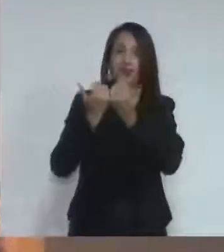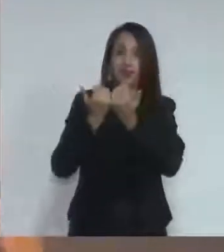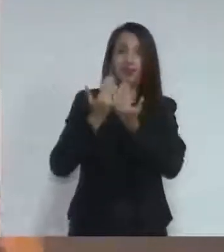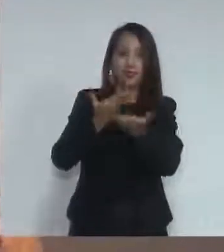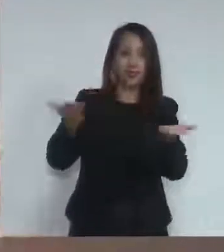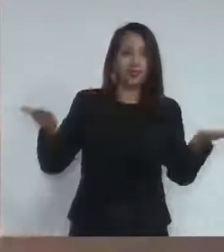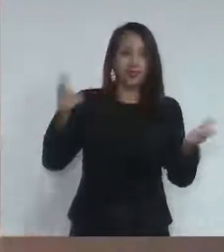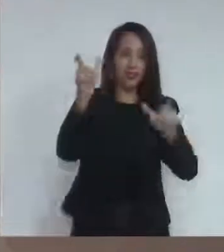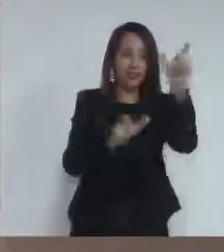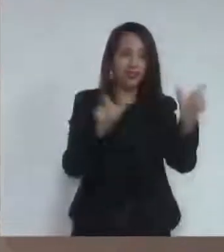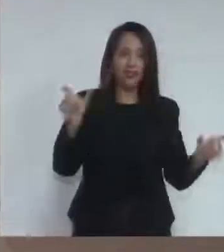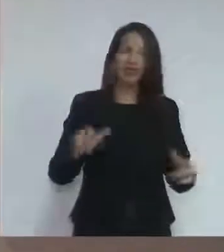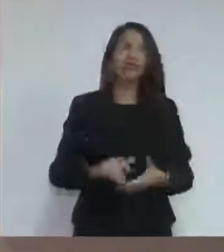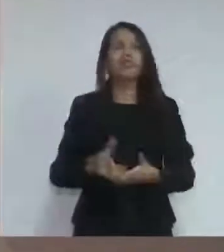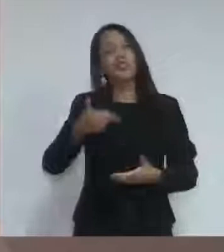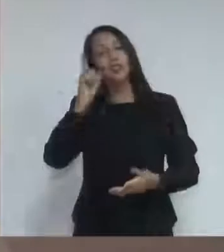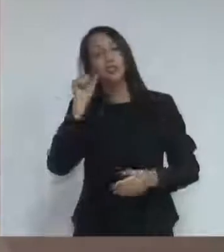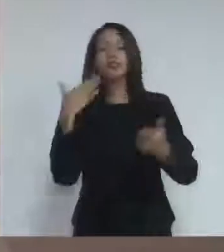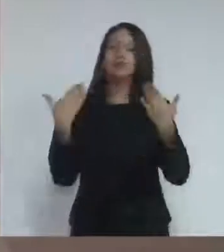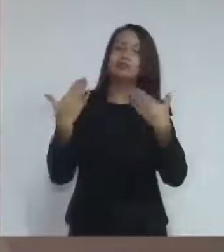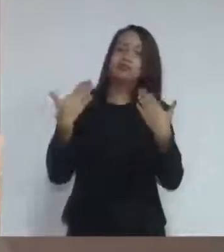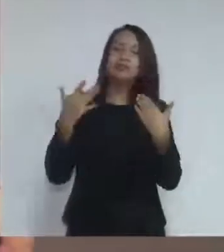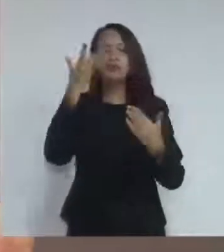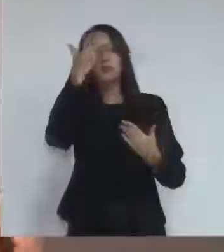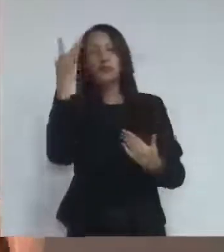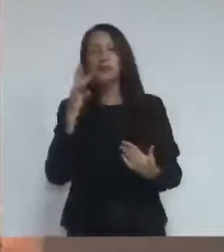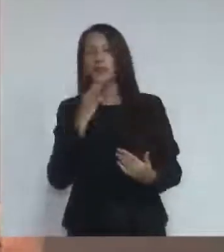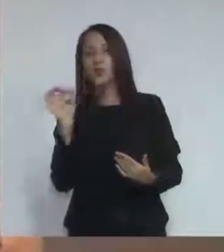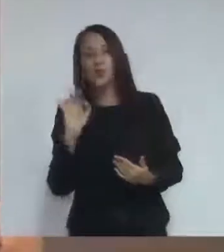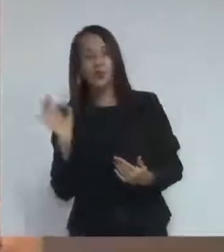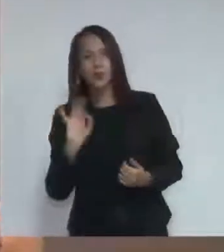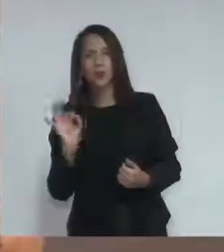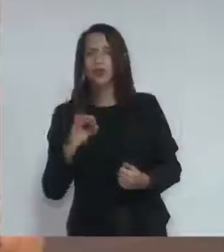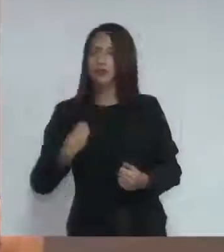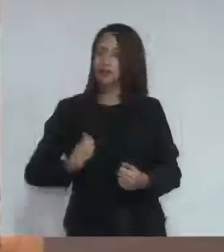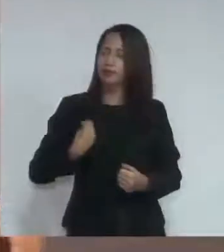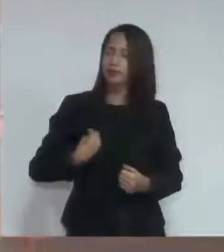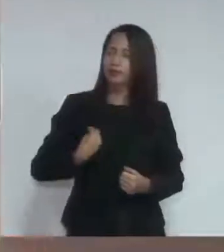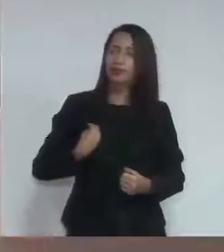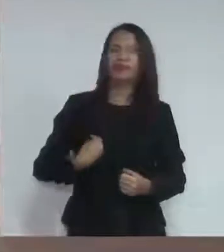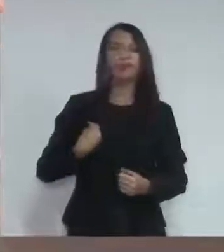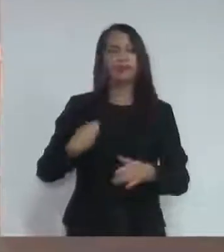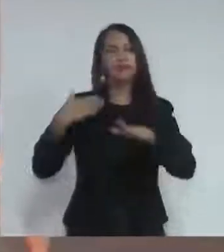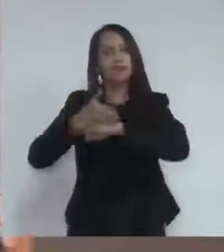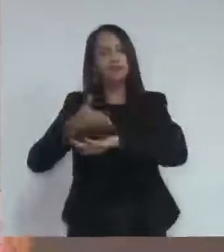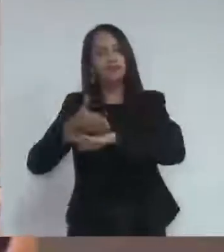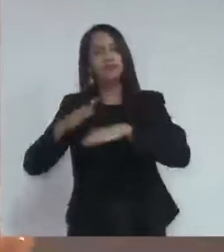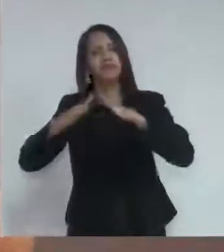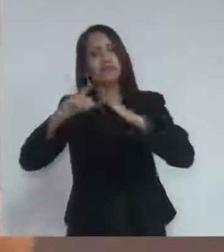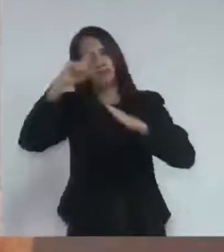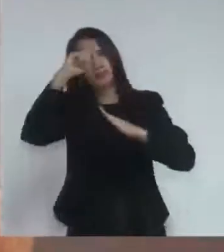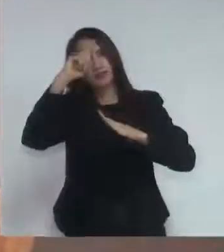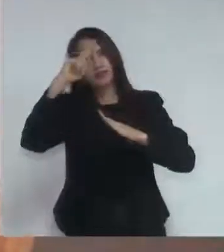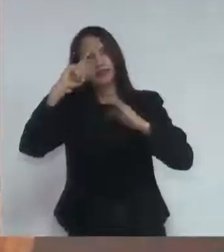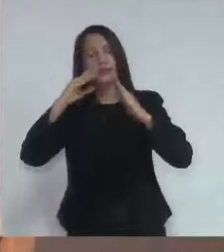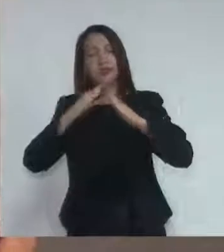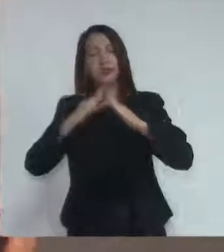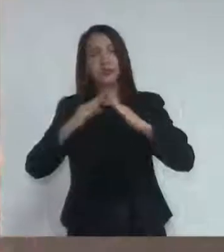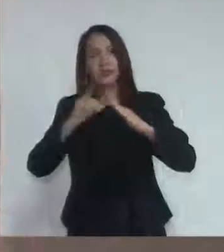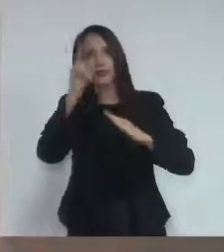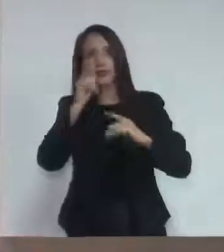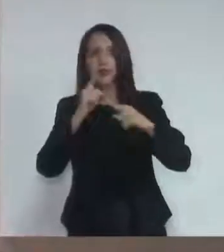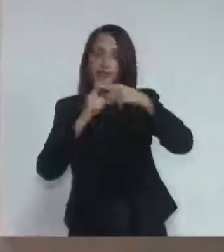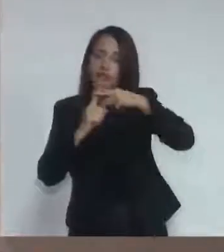conversando, e aí as pessoas que não me conhecem, eu tenho uma vida pastoral muito ativa há muito tempo, e isso